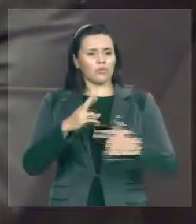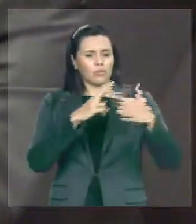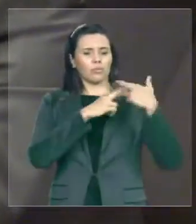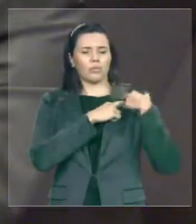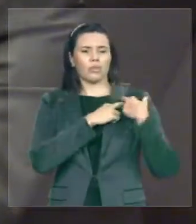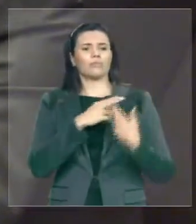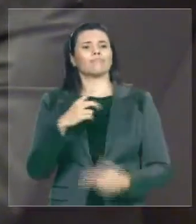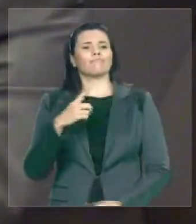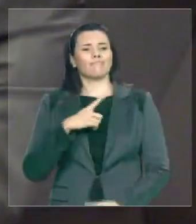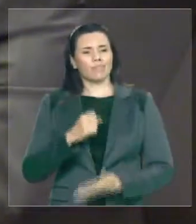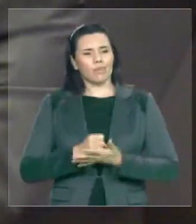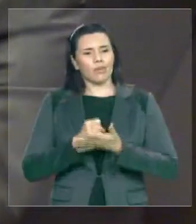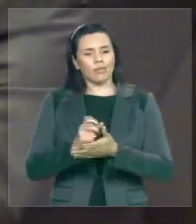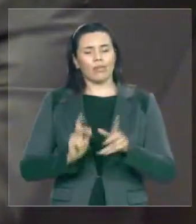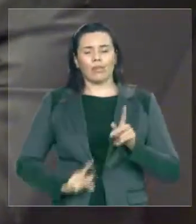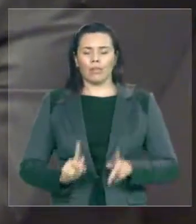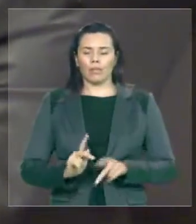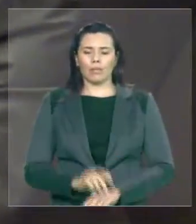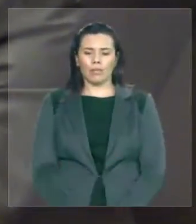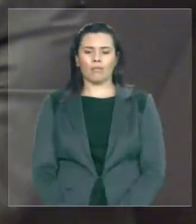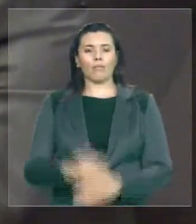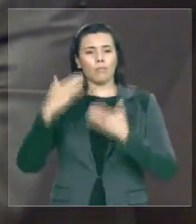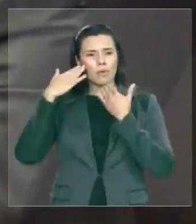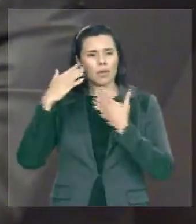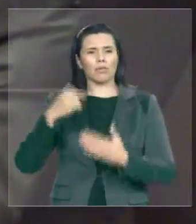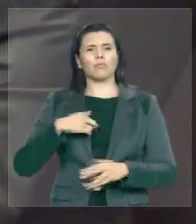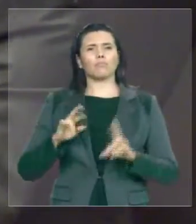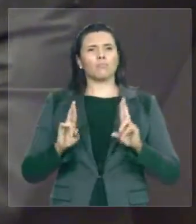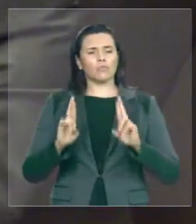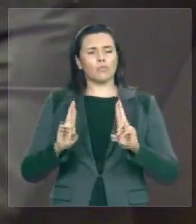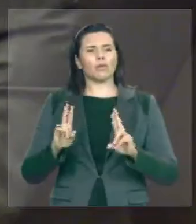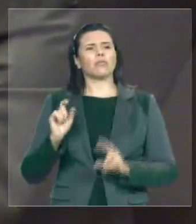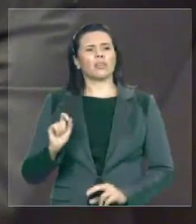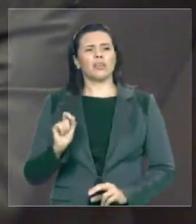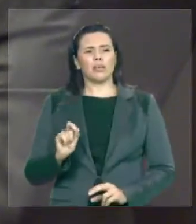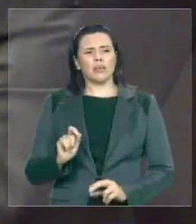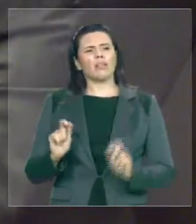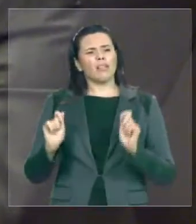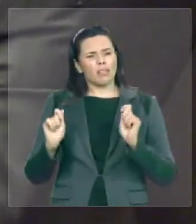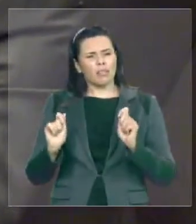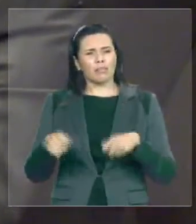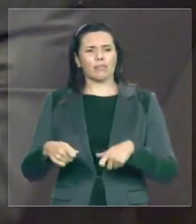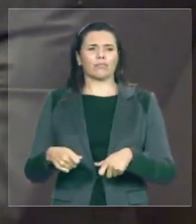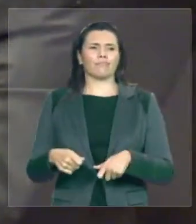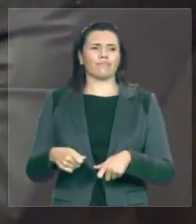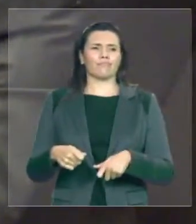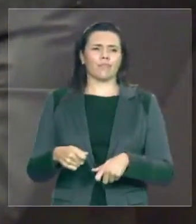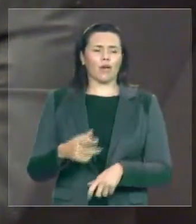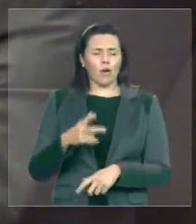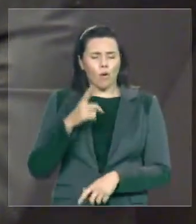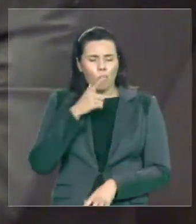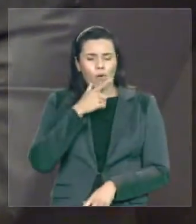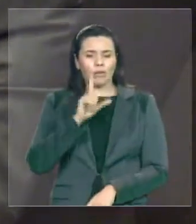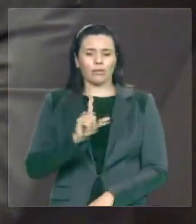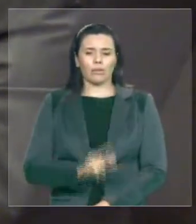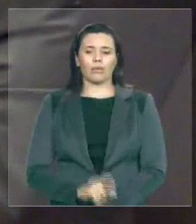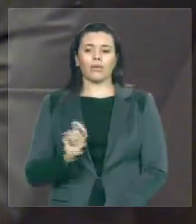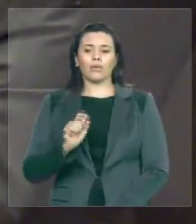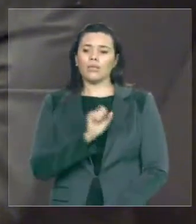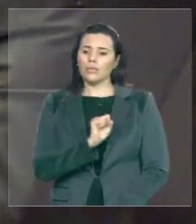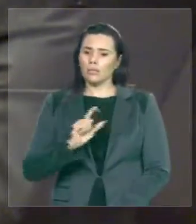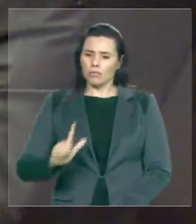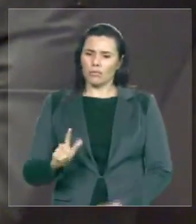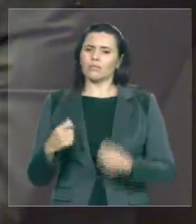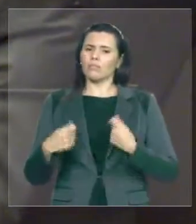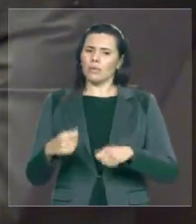povo. Obrigado e espero que seja um sucesso, porque São Luís realmente precisa de um transporte público de maior